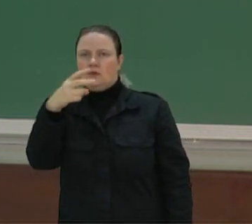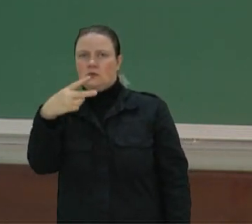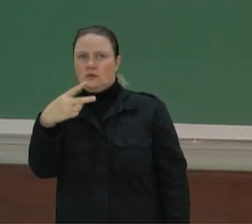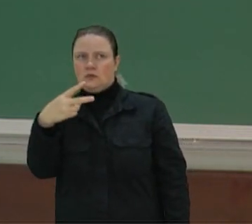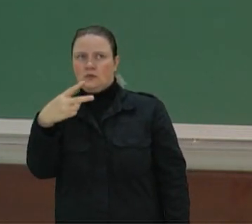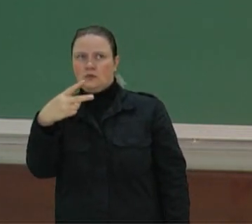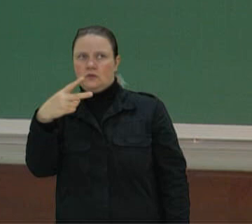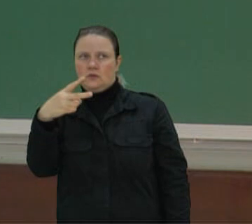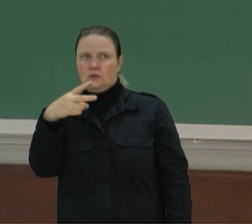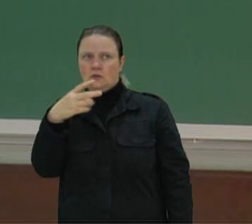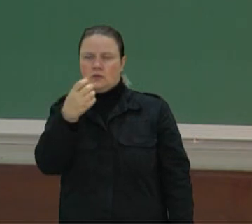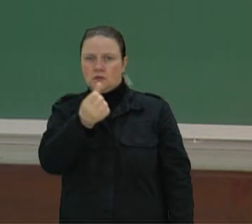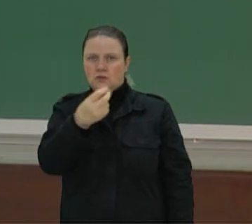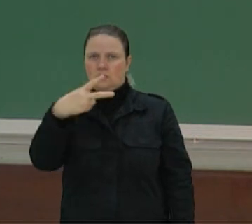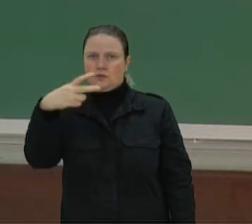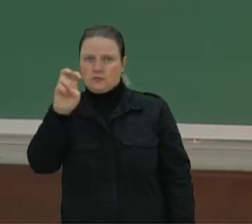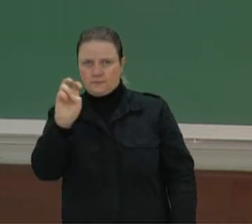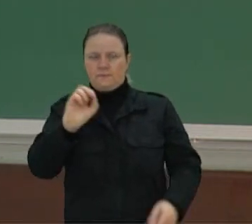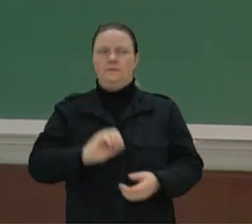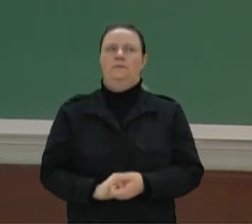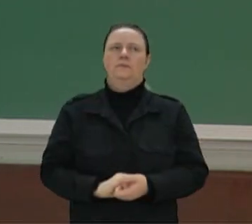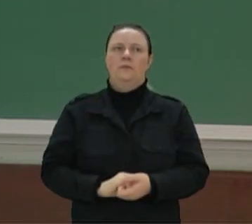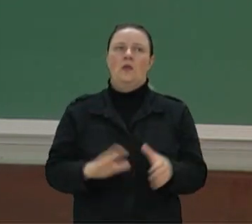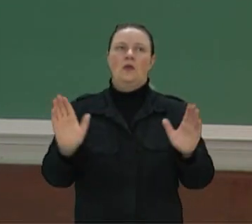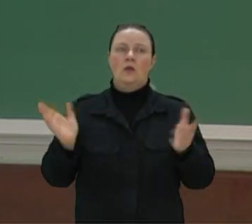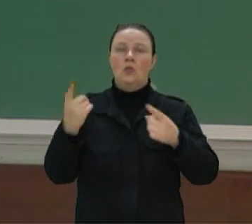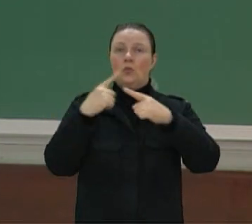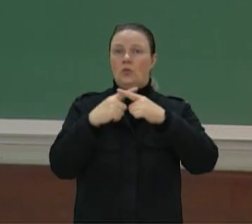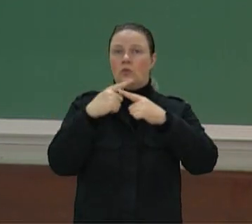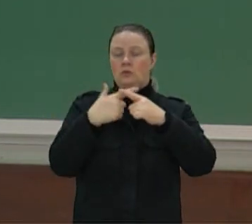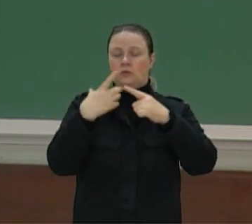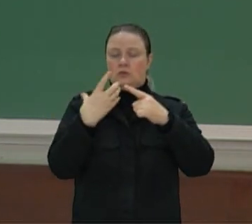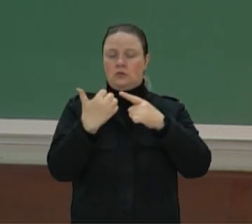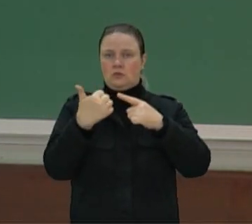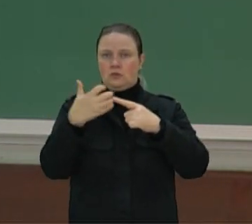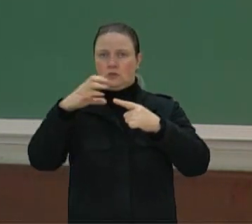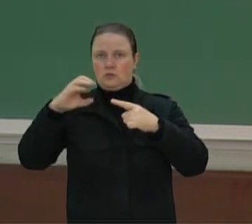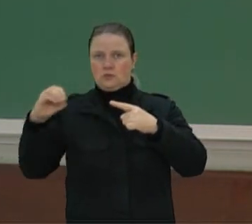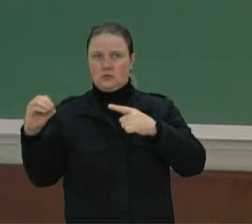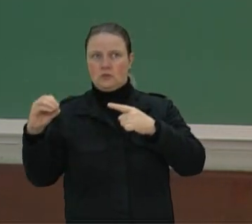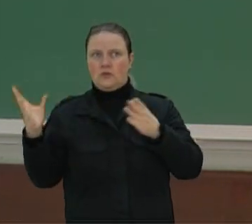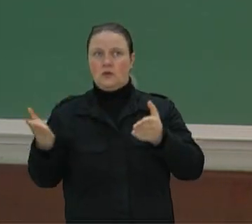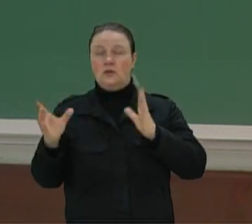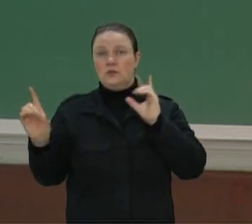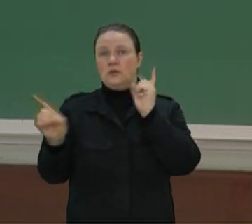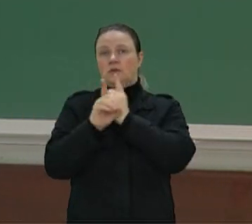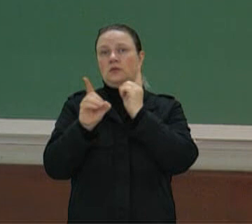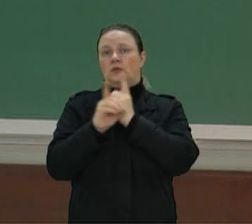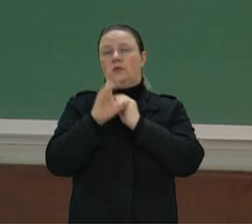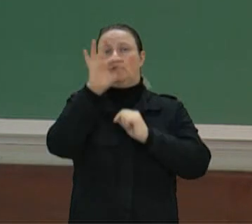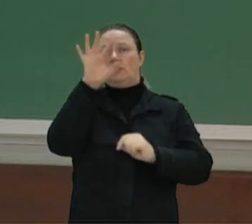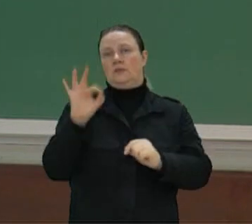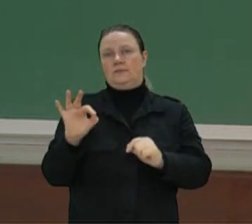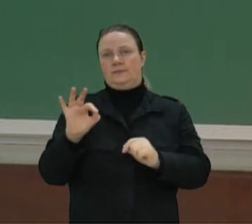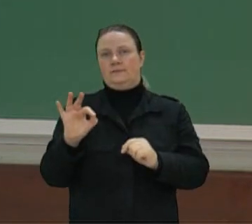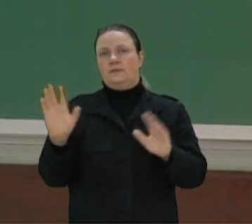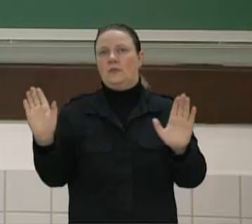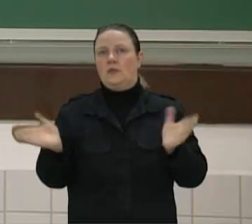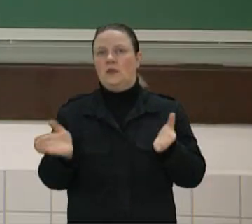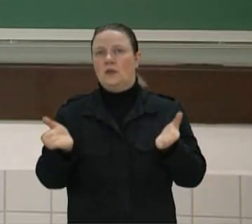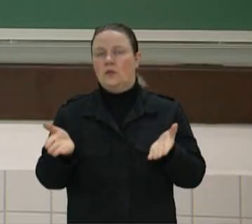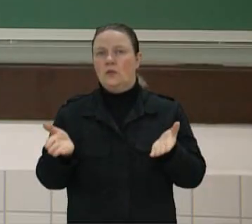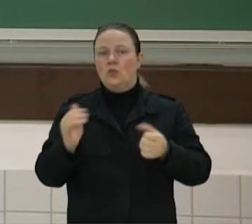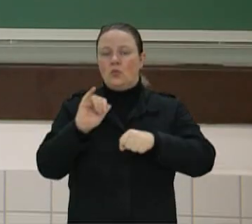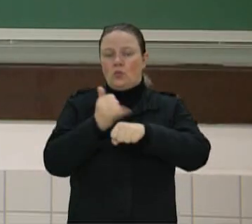0,0625. Quantos por cento é isso? Multiplica por 100 e você tem um valor em porcentagem. Ou seja, essa taxa